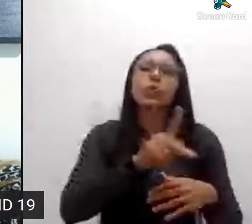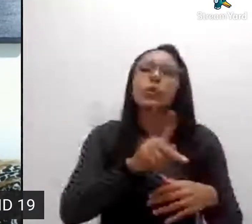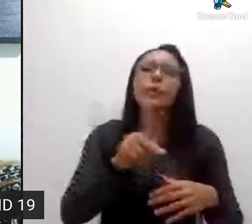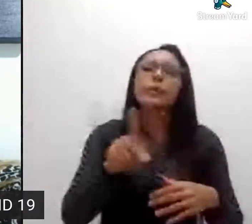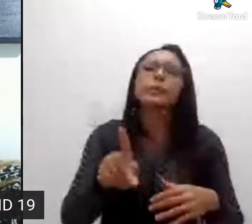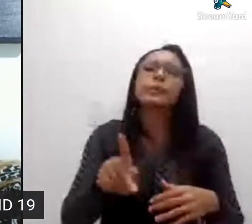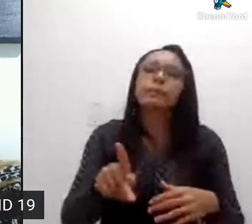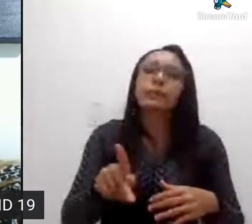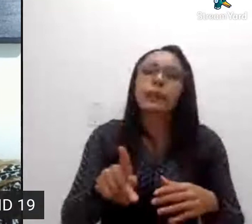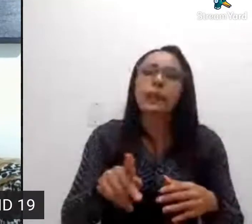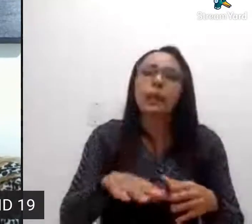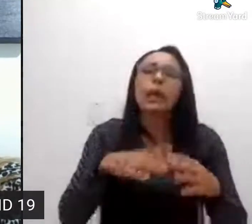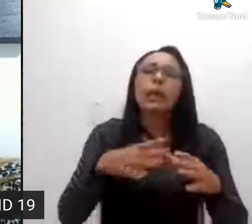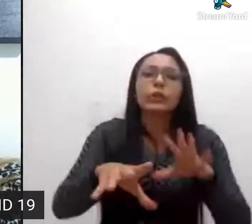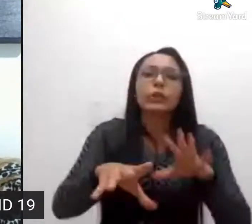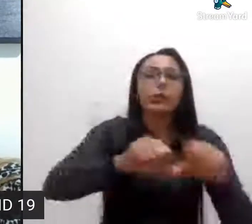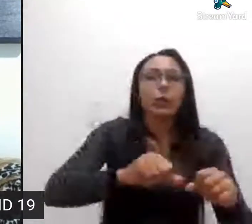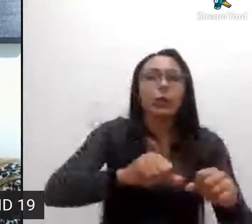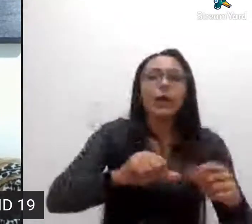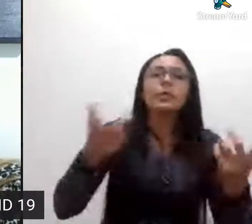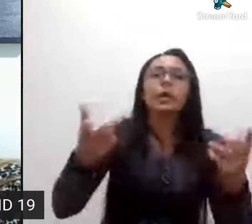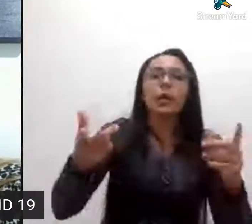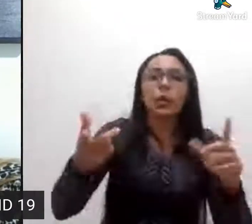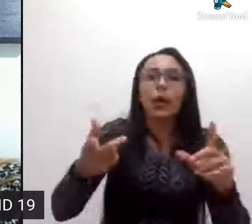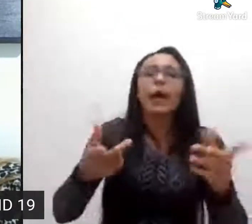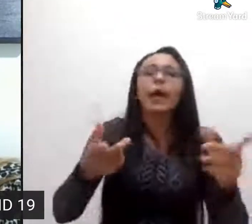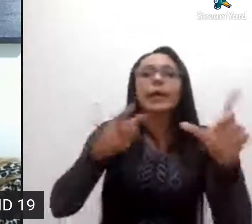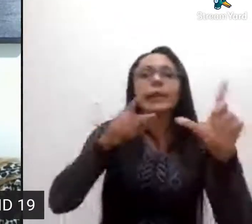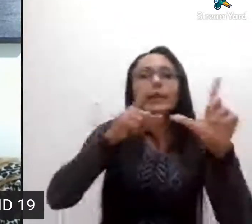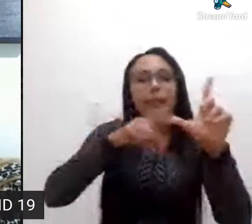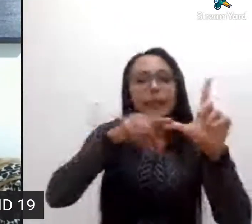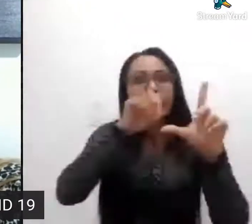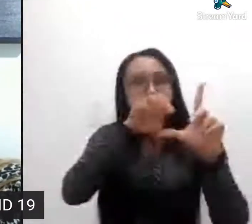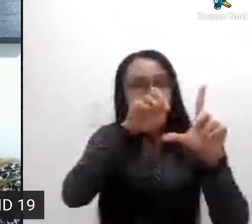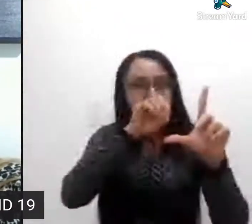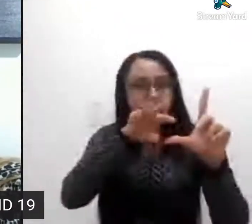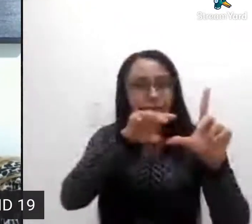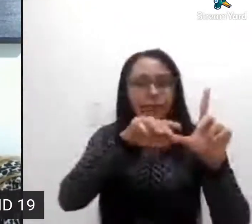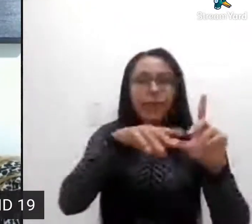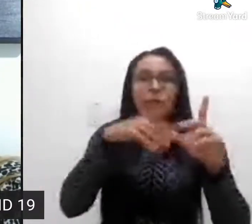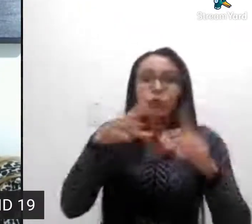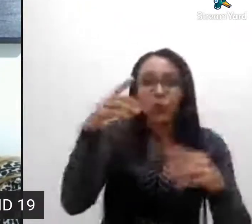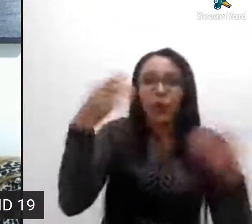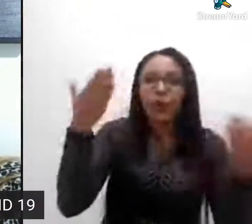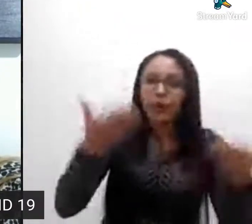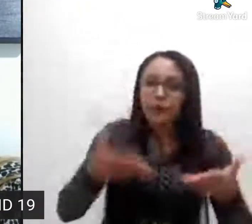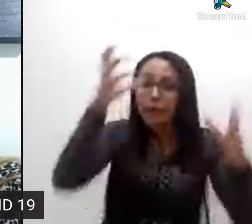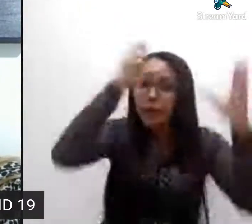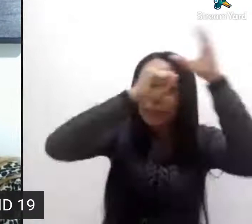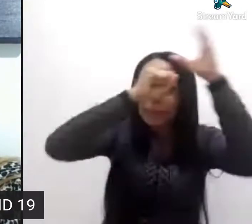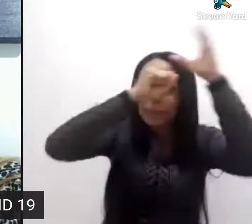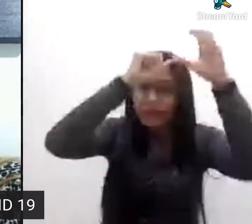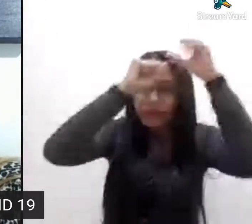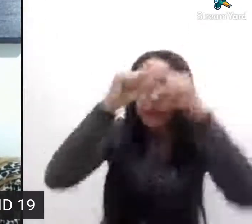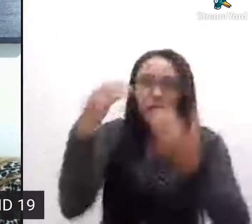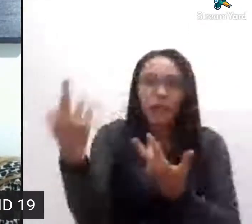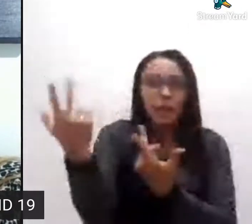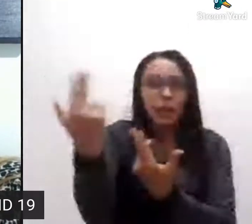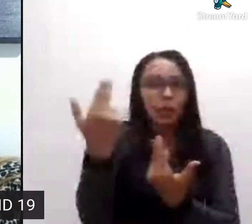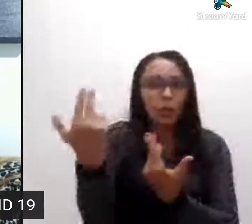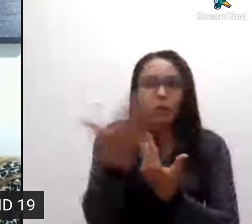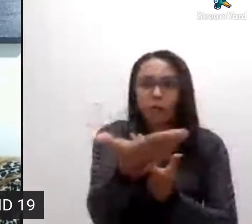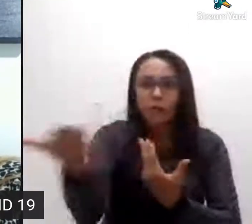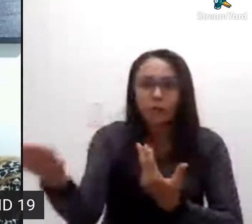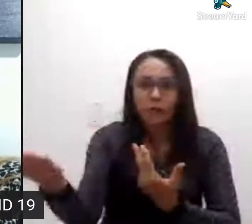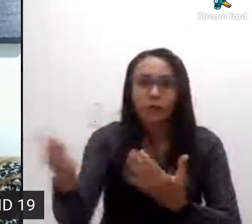de formação em letras, né? Estou aqui para aprender tanto quanto vocês. E a gente sabe que nesse momento,